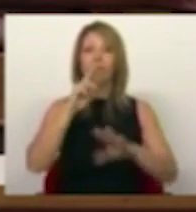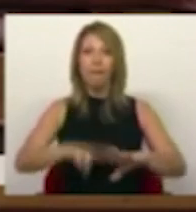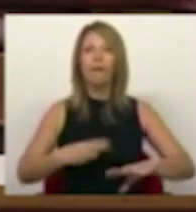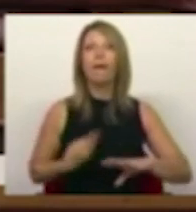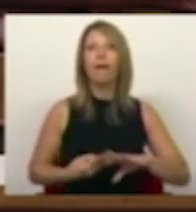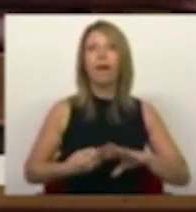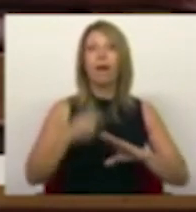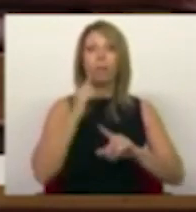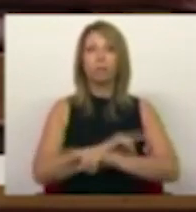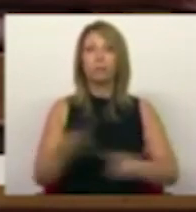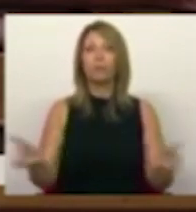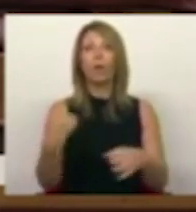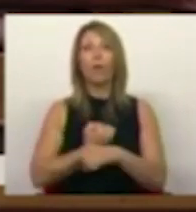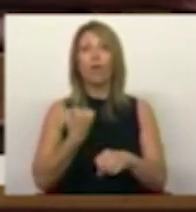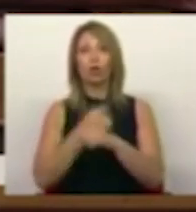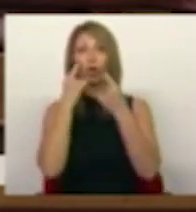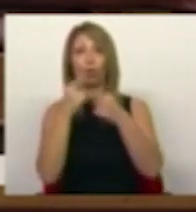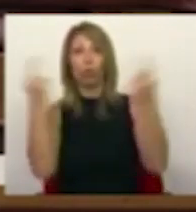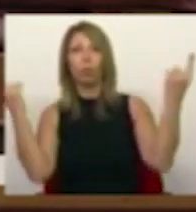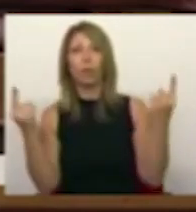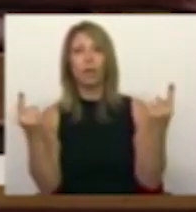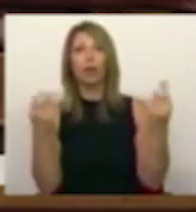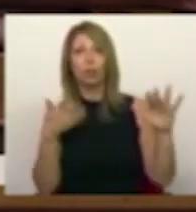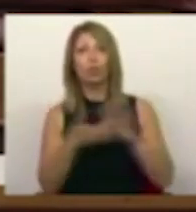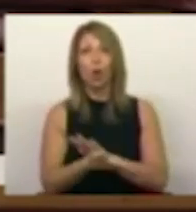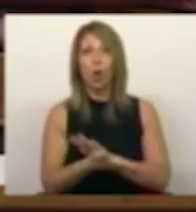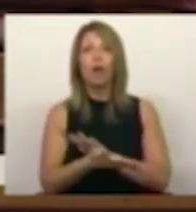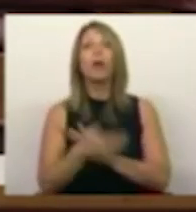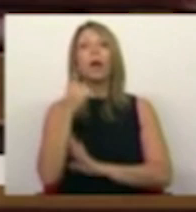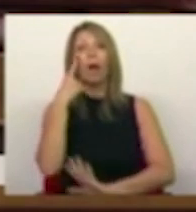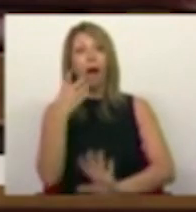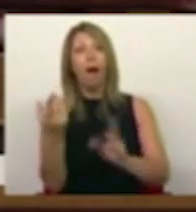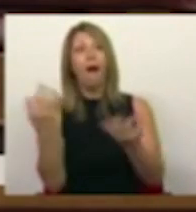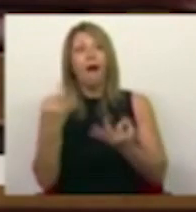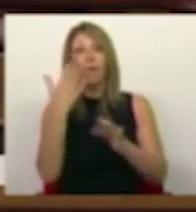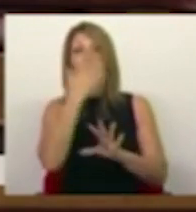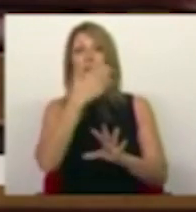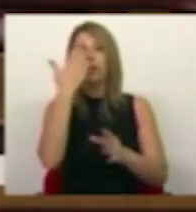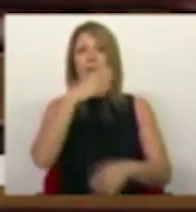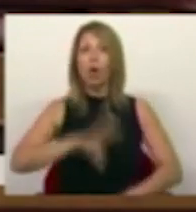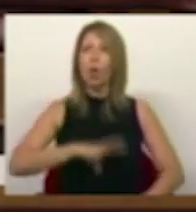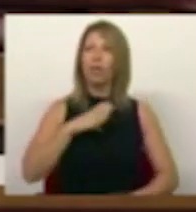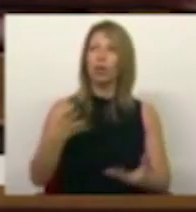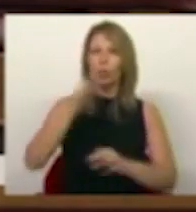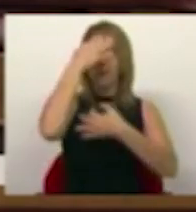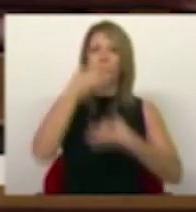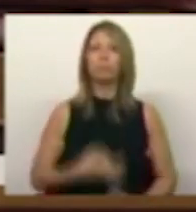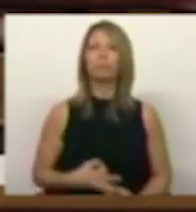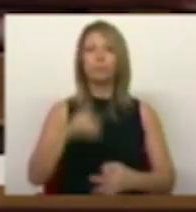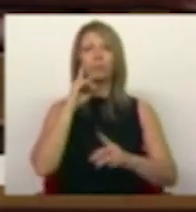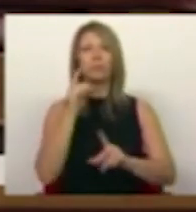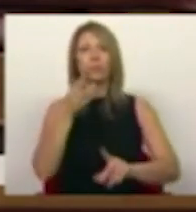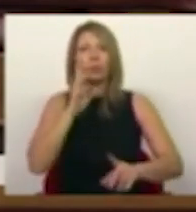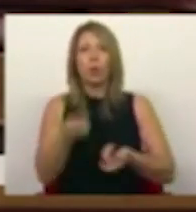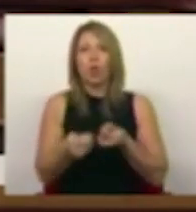de cargos públicos e que permitam decretar a falta de idoneidade de gerentes e administradores de sociedades que tenham